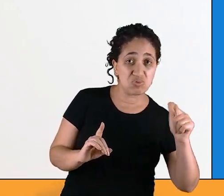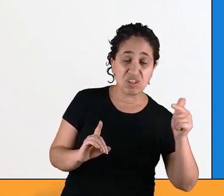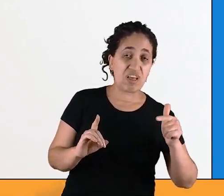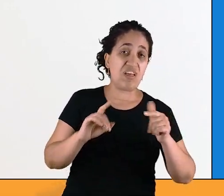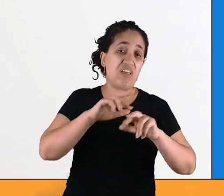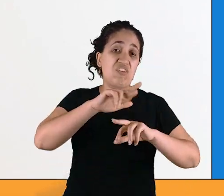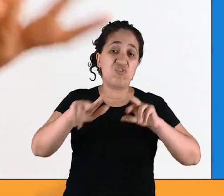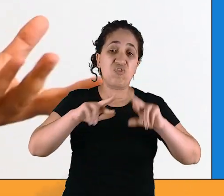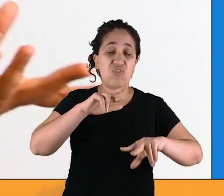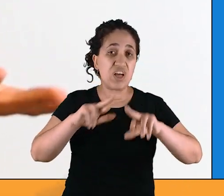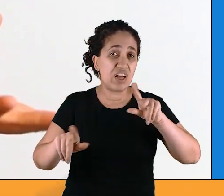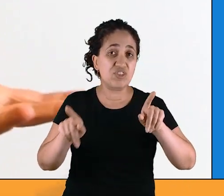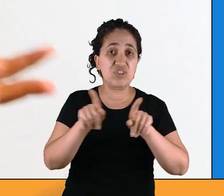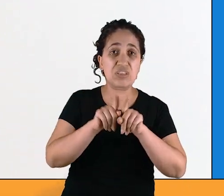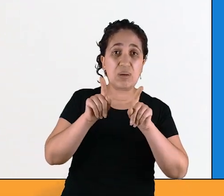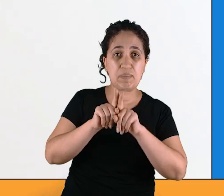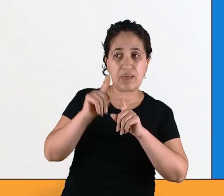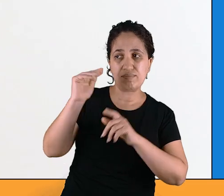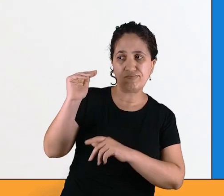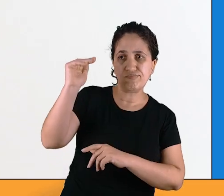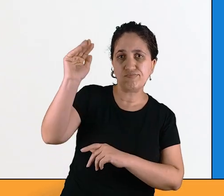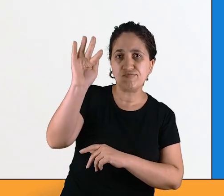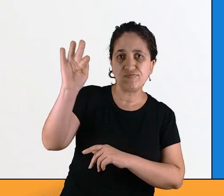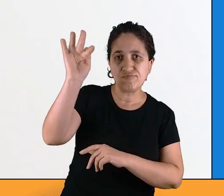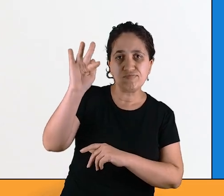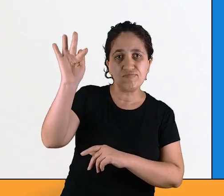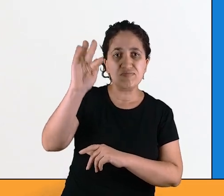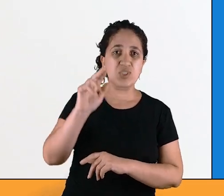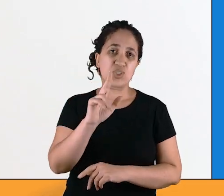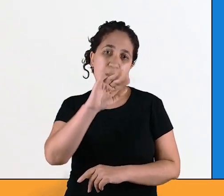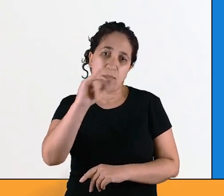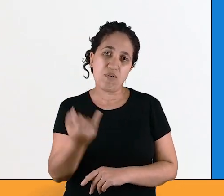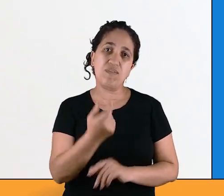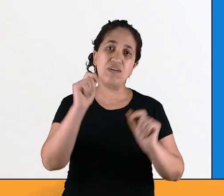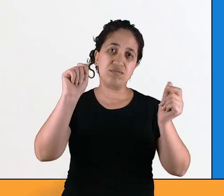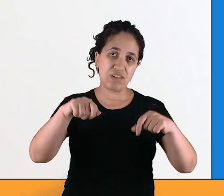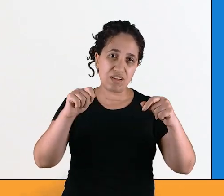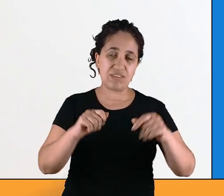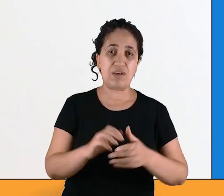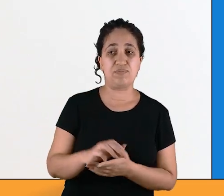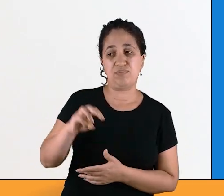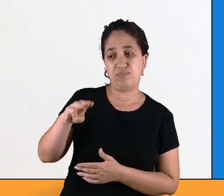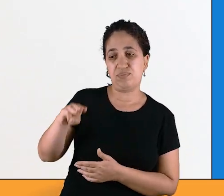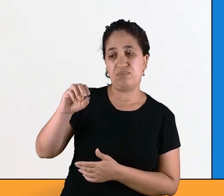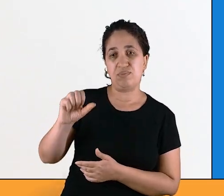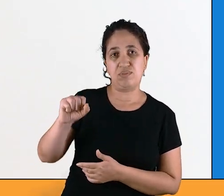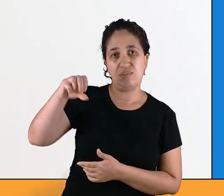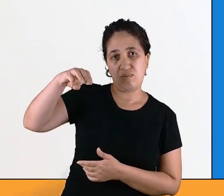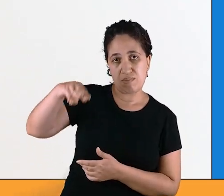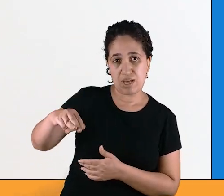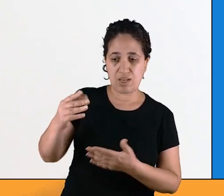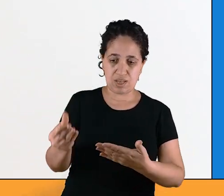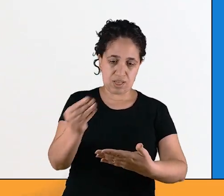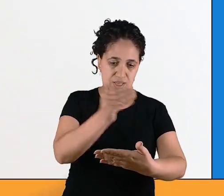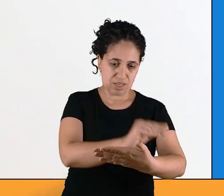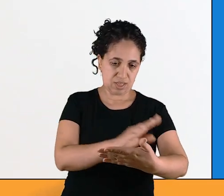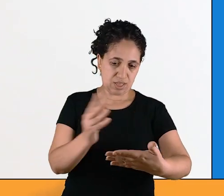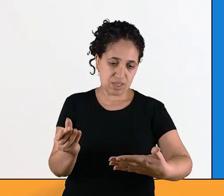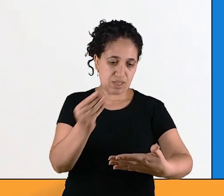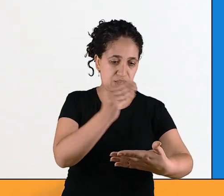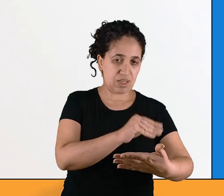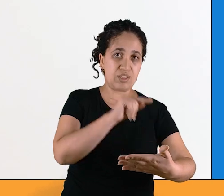diferentes níveis, inclusive estudantes universitários, podem usufruir desses benefícios. E o MAN também tem agora os catálogos